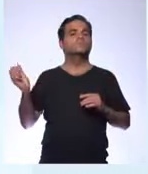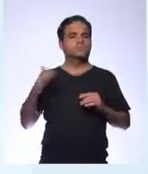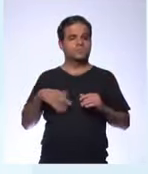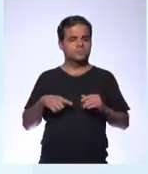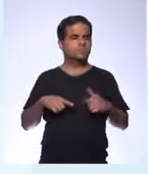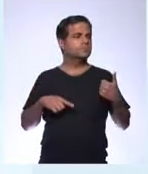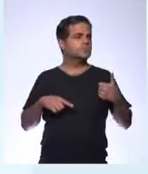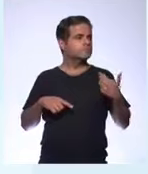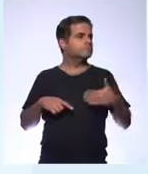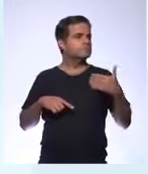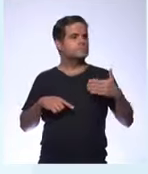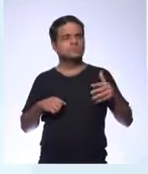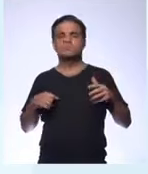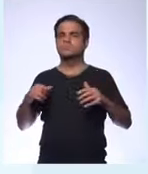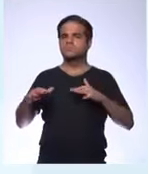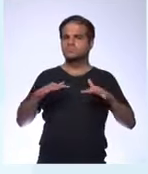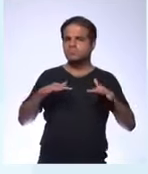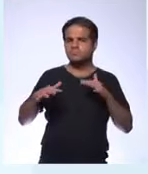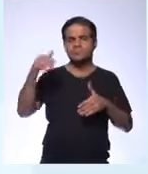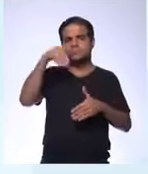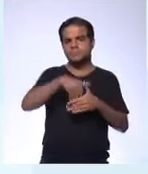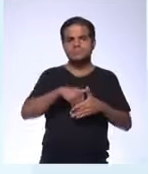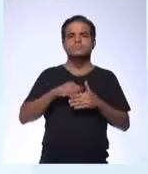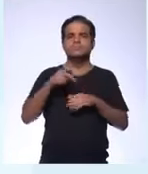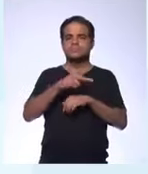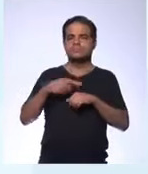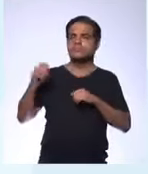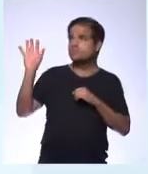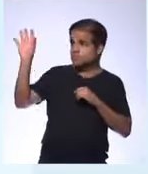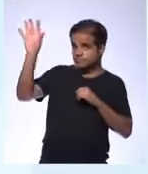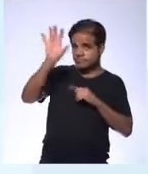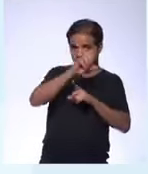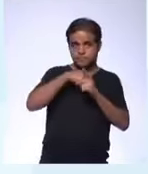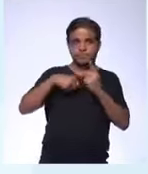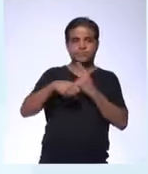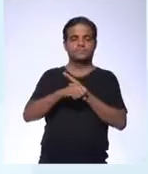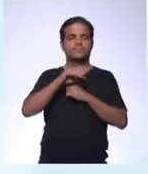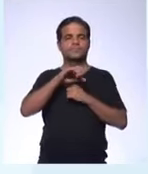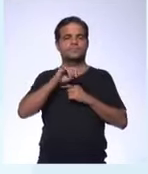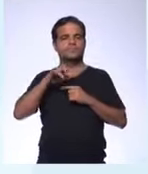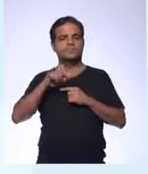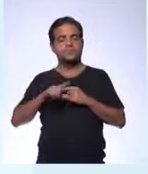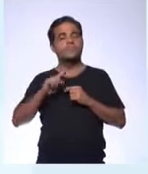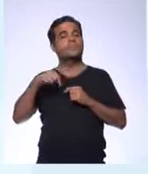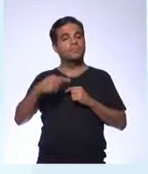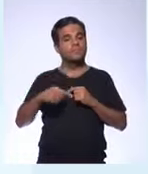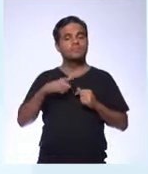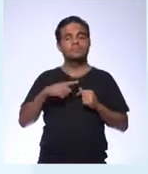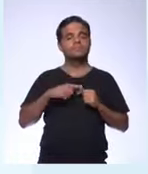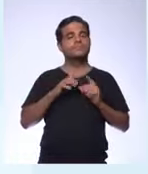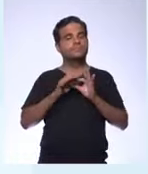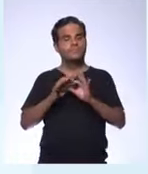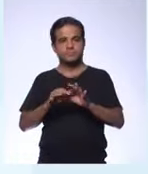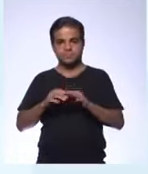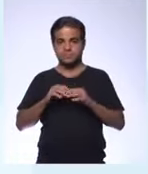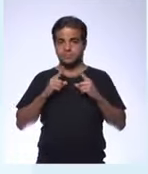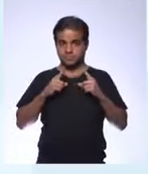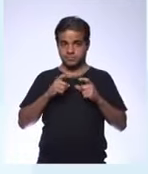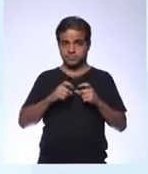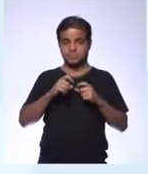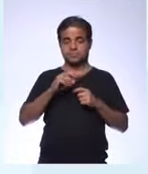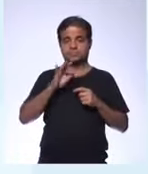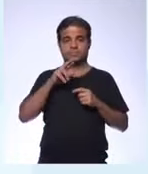claro, contundentes movimentos internos no país, vindos da sociedade civil, mas havia, claro, o contexto da Guerra Fria, que eu sempre